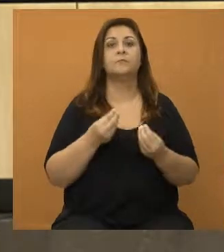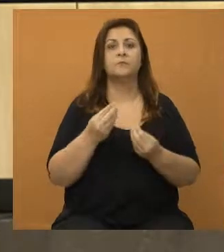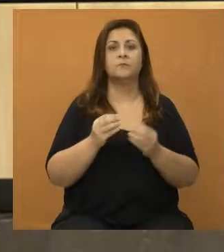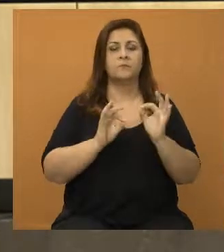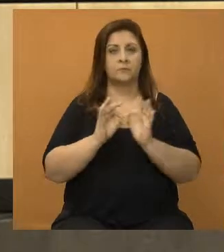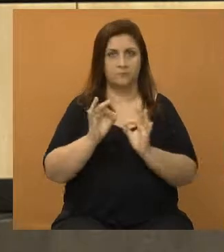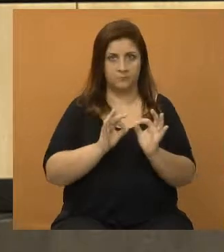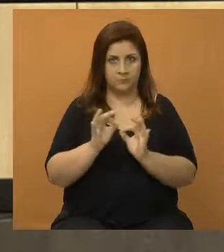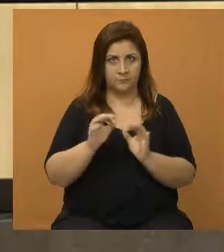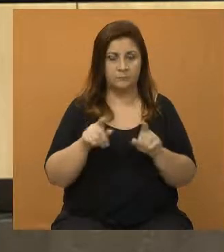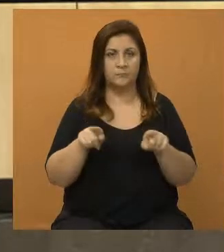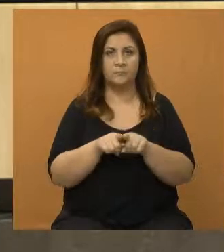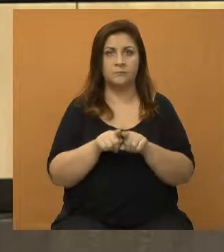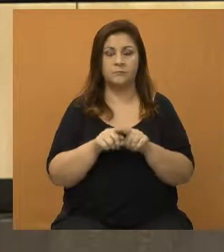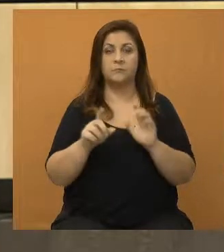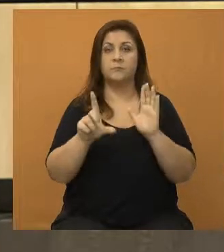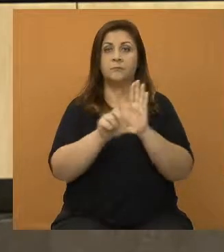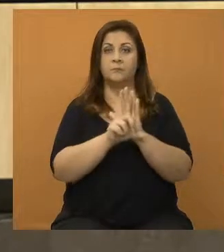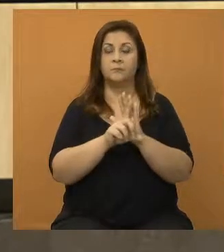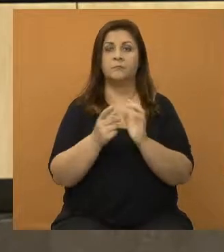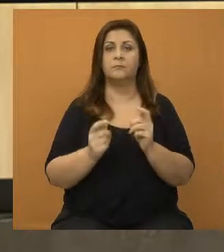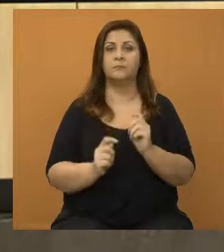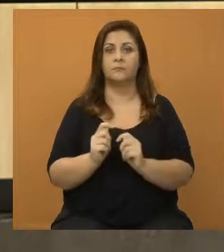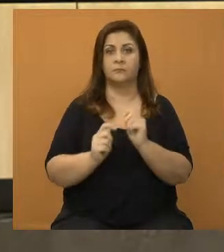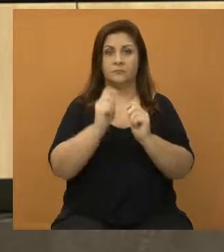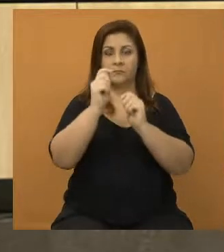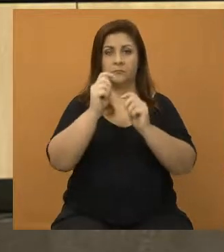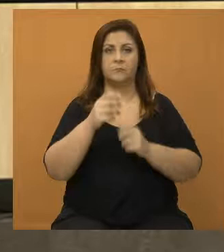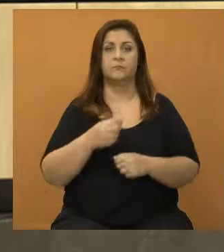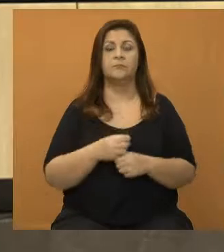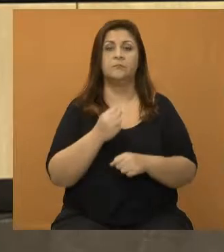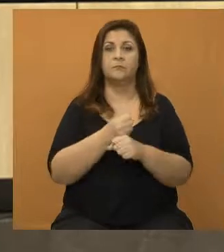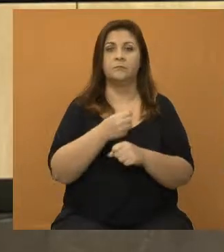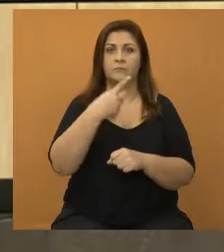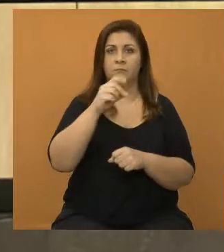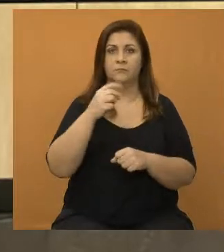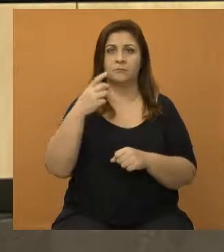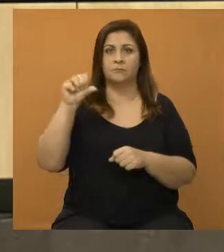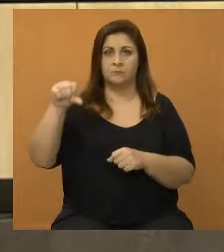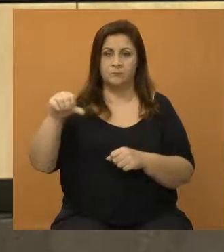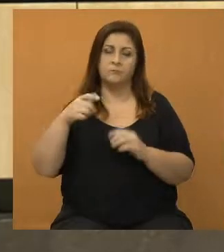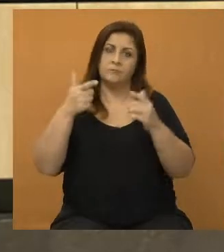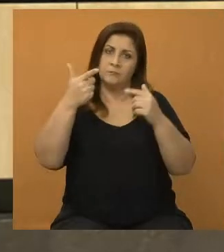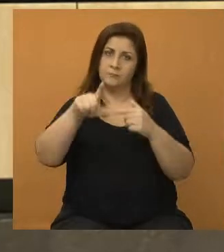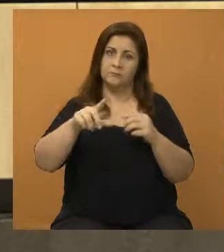e execução da lei orçamentária para o ano de 2019 e outras providências.